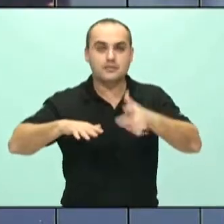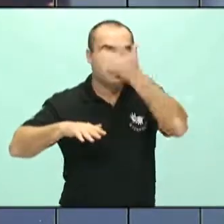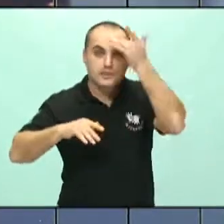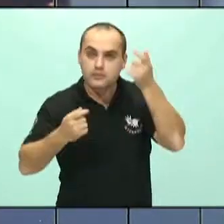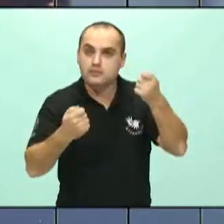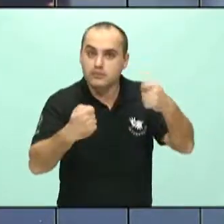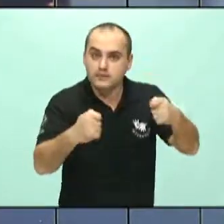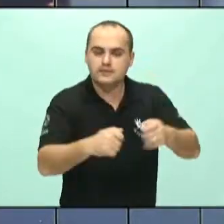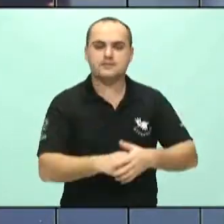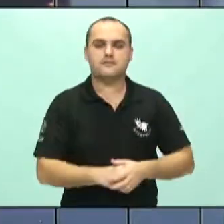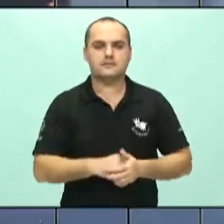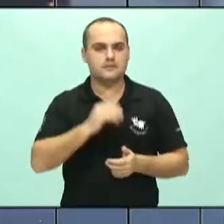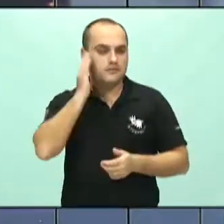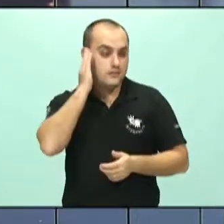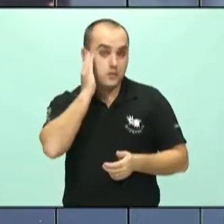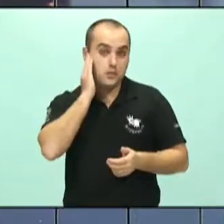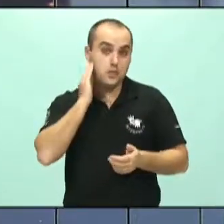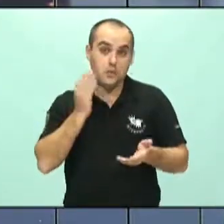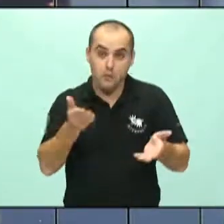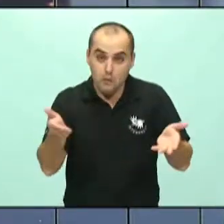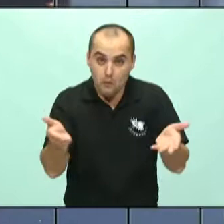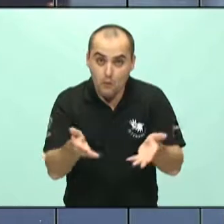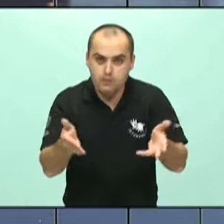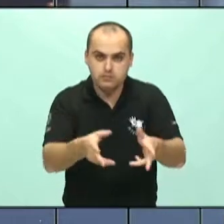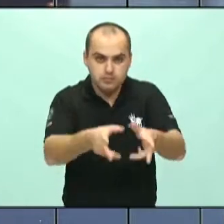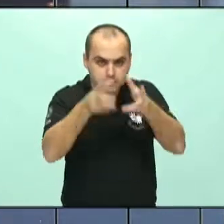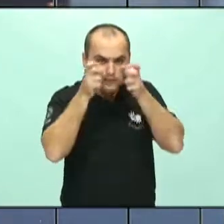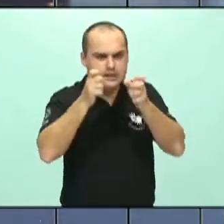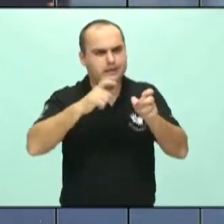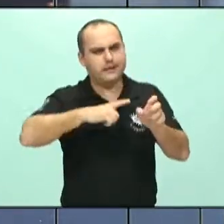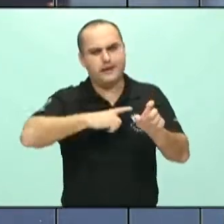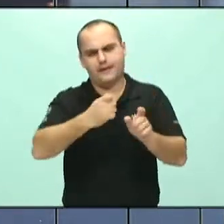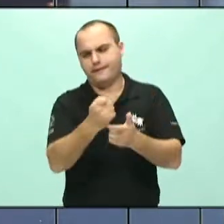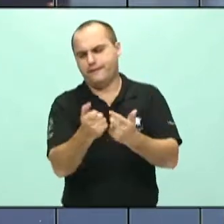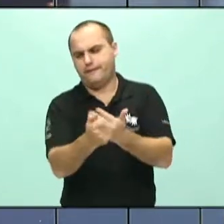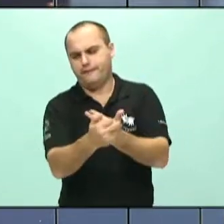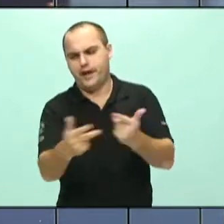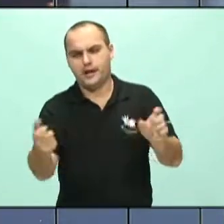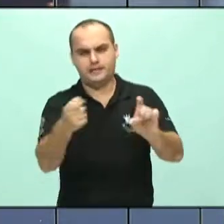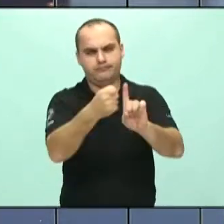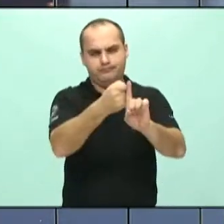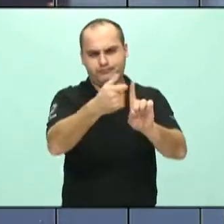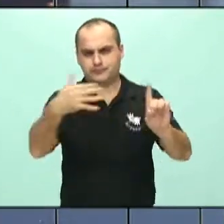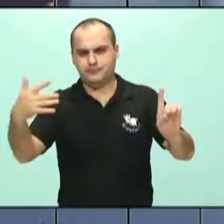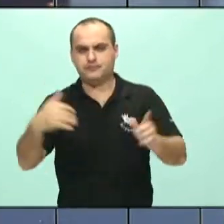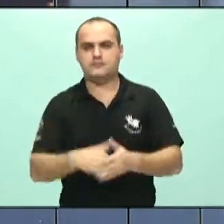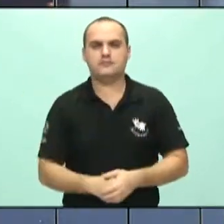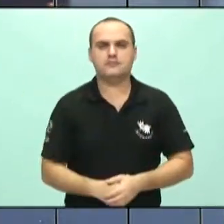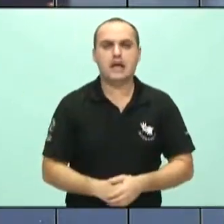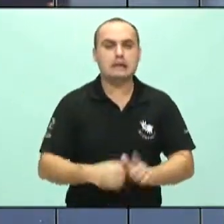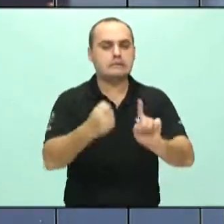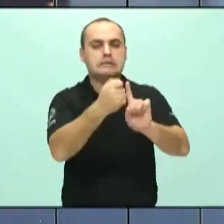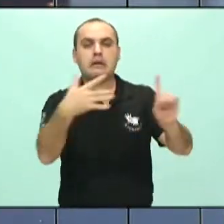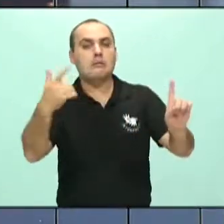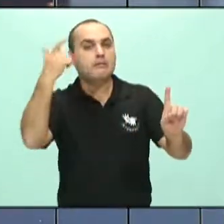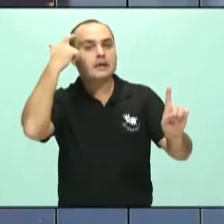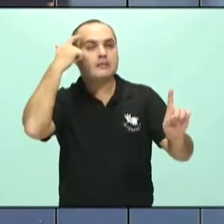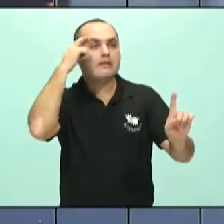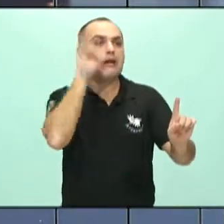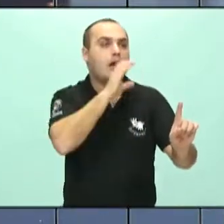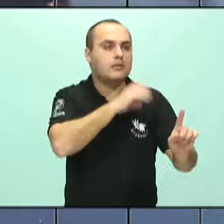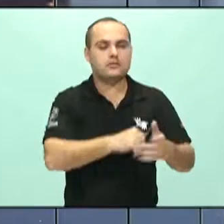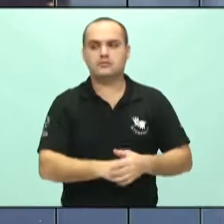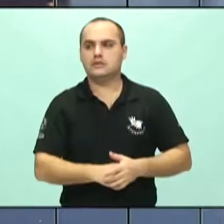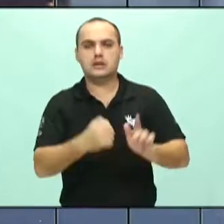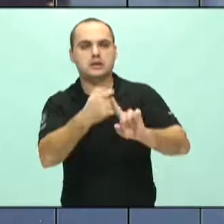isso começa, nós podemos ver hoje que está surgindo várias síndromes, né? Síndrome do pensamento acelerado, síndrome da tela,